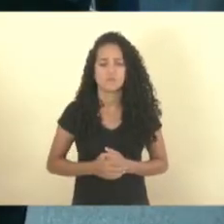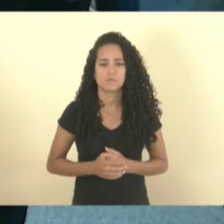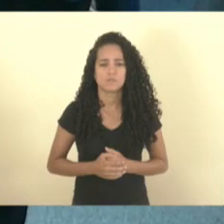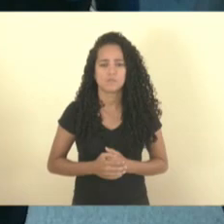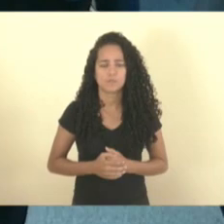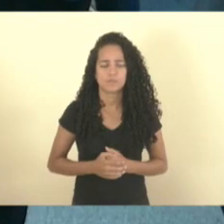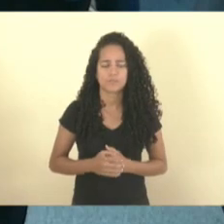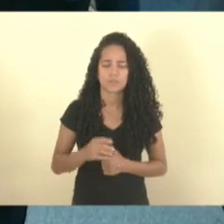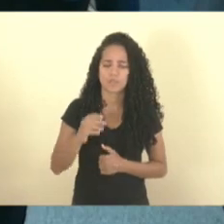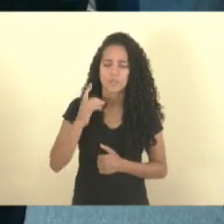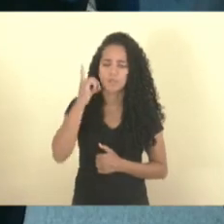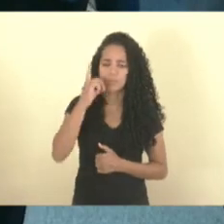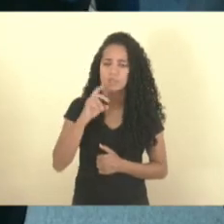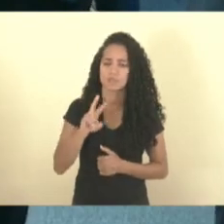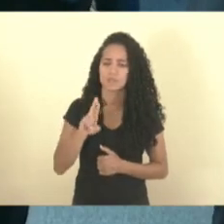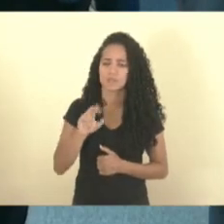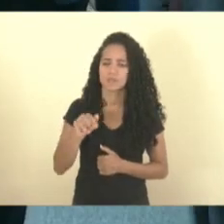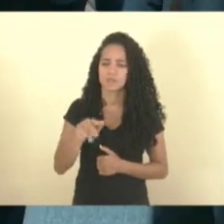comparecer, deputada Raquel.